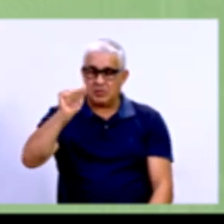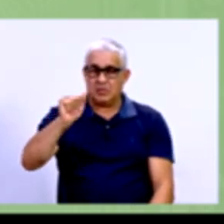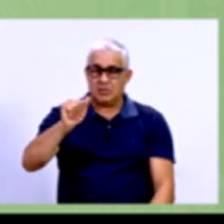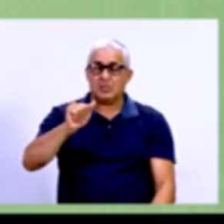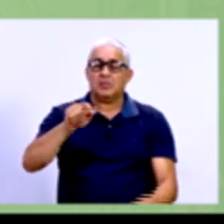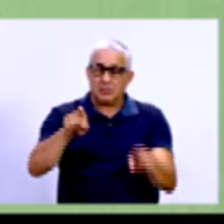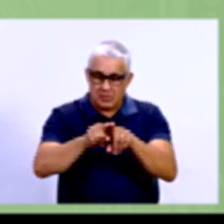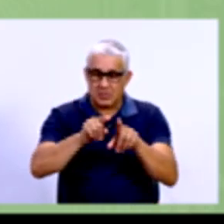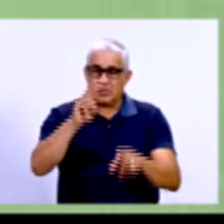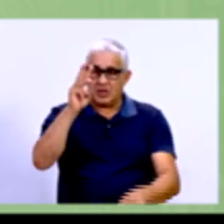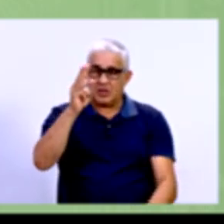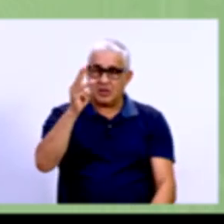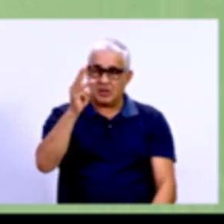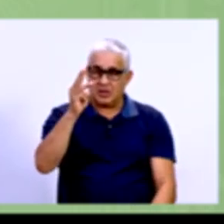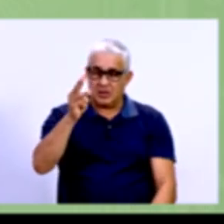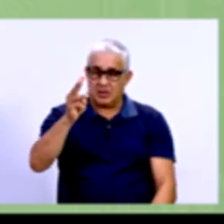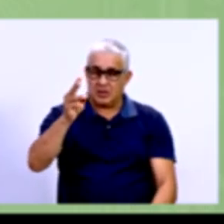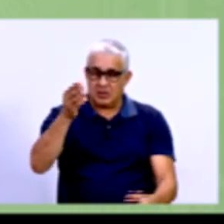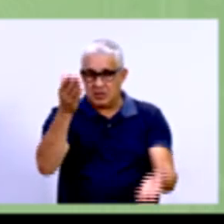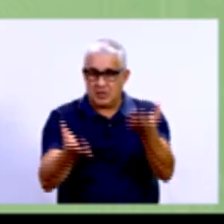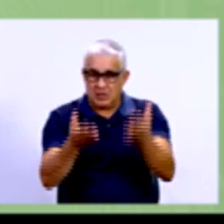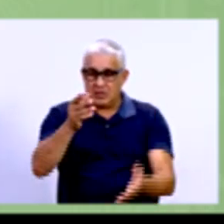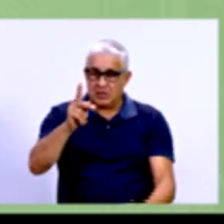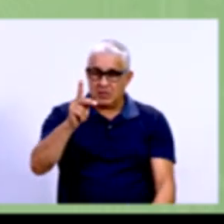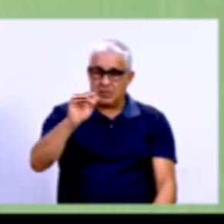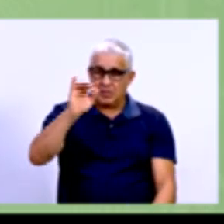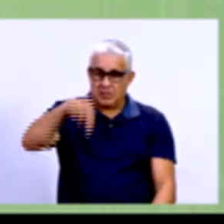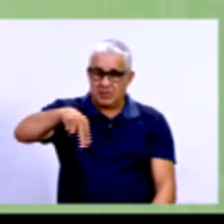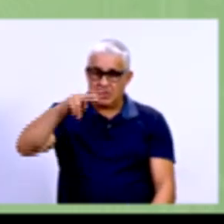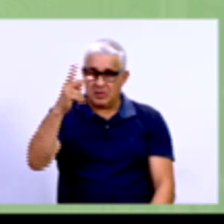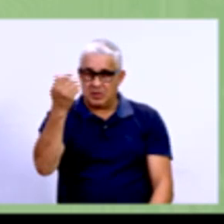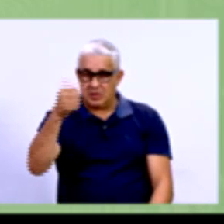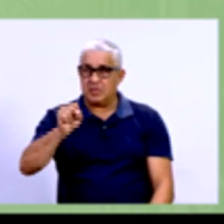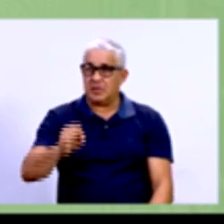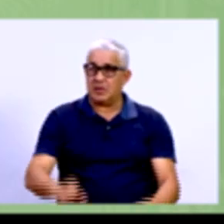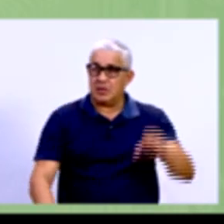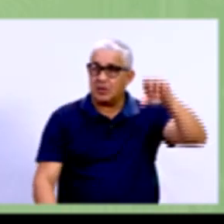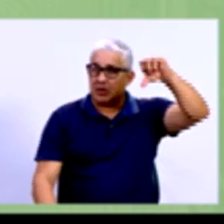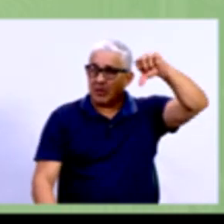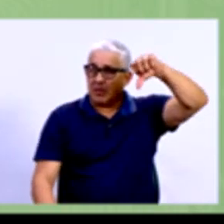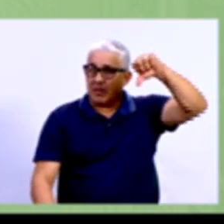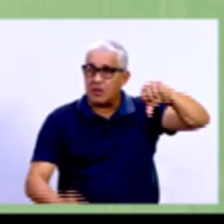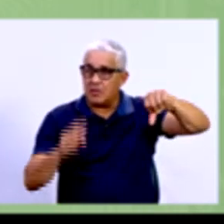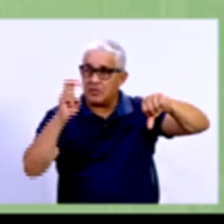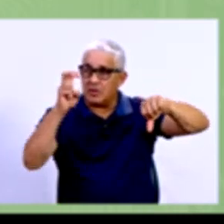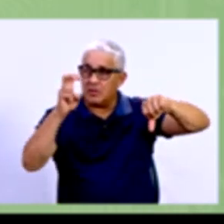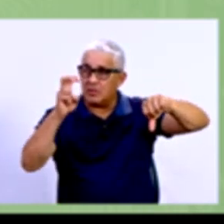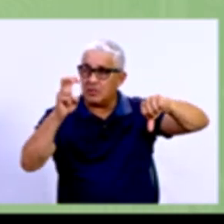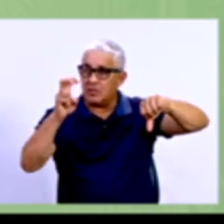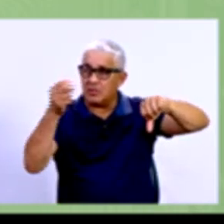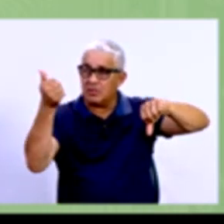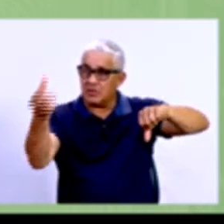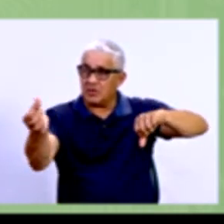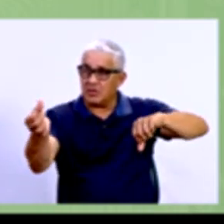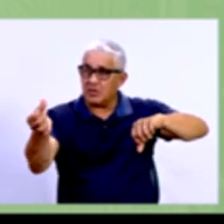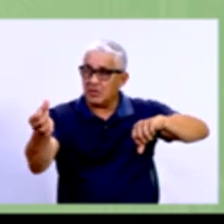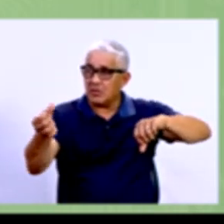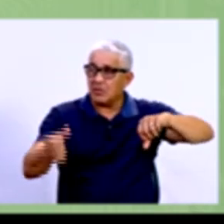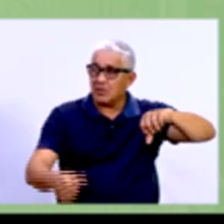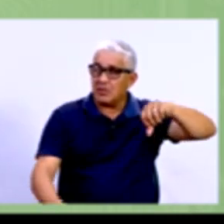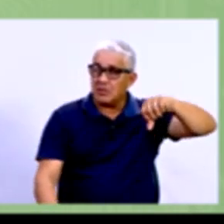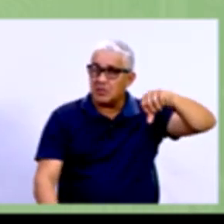9, R$ 16 e R$ 23, respectivamente. Calcule o preço da média ponderada, né? A gente